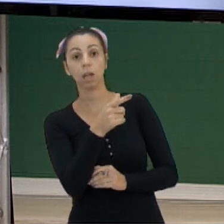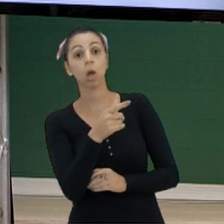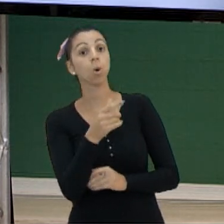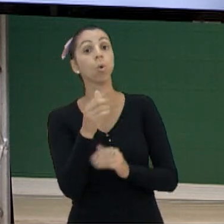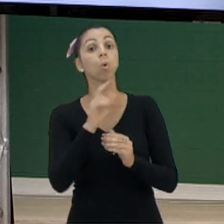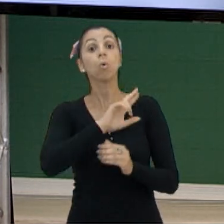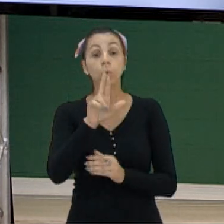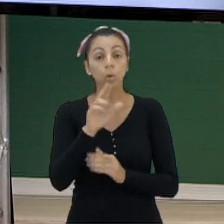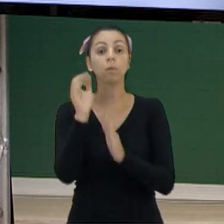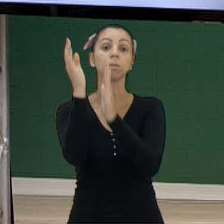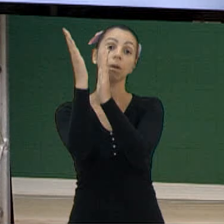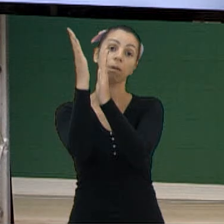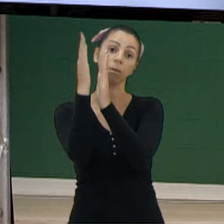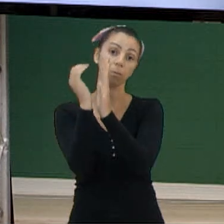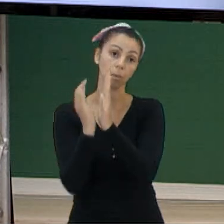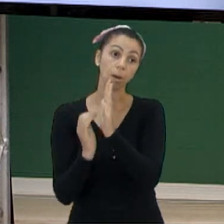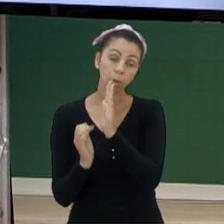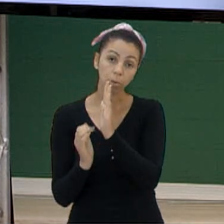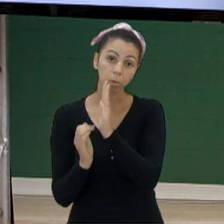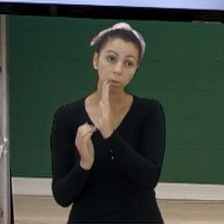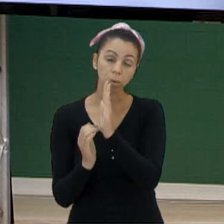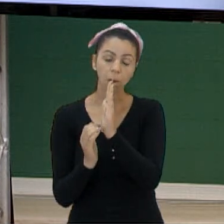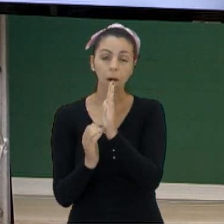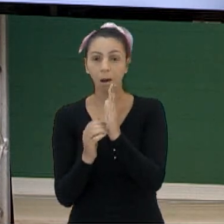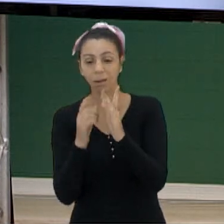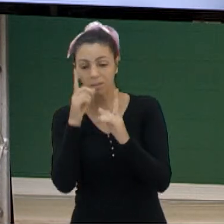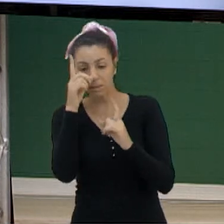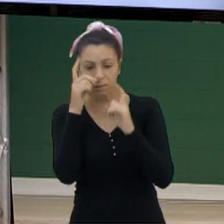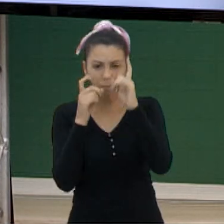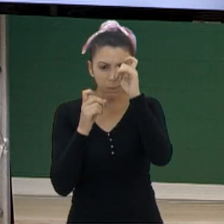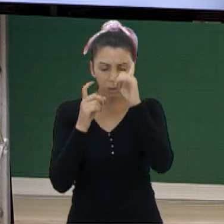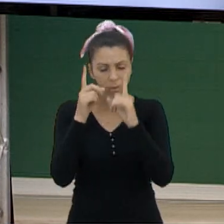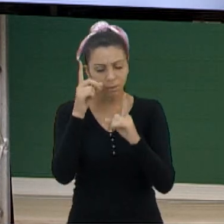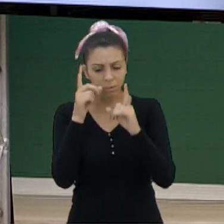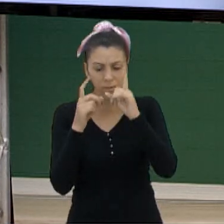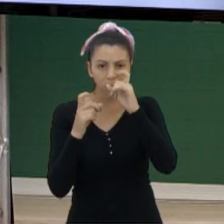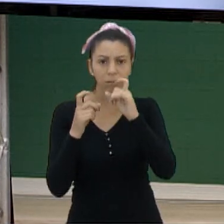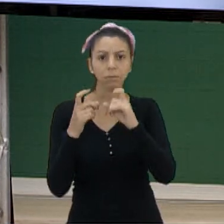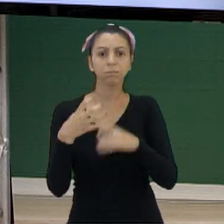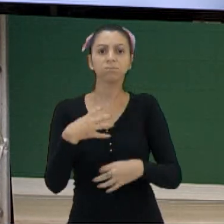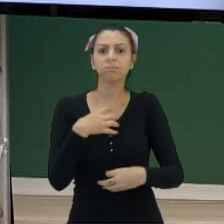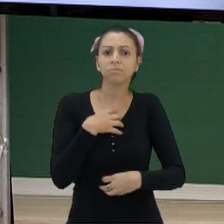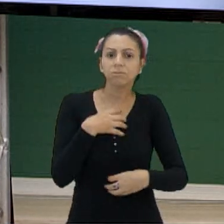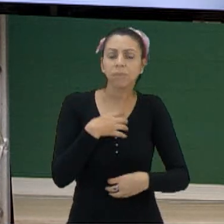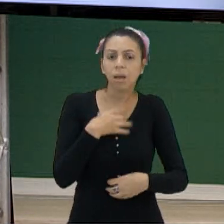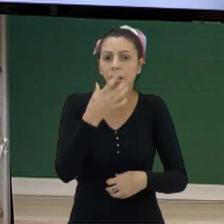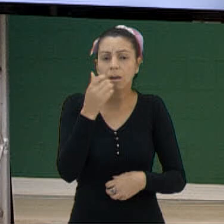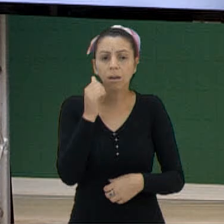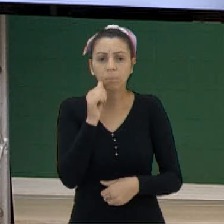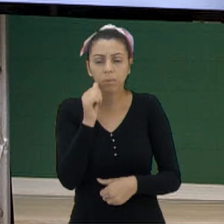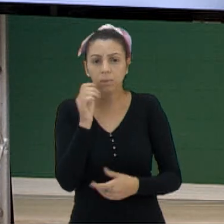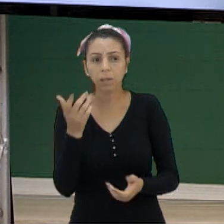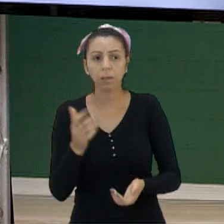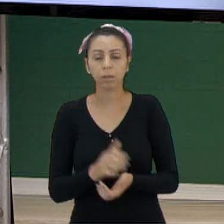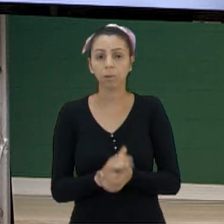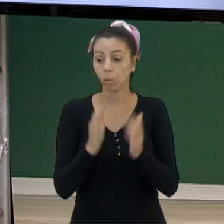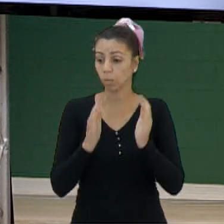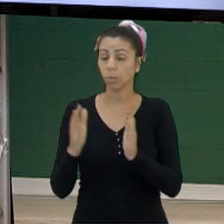Então, presta atenção aqui no sentimento, a cara da senhora. Meu Deus do céu. Tá? E aqui desse